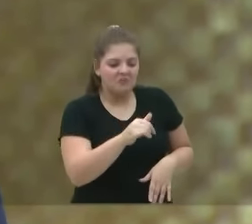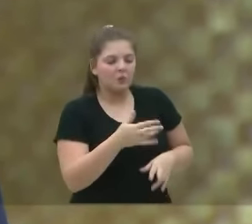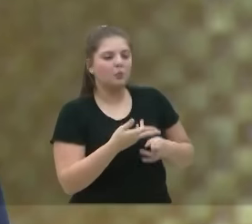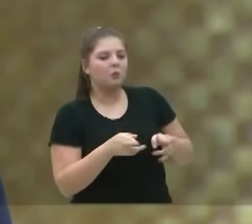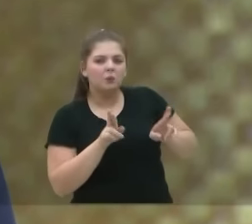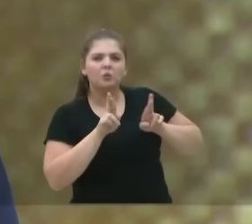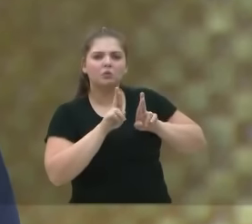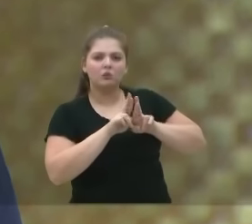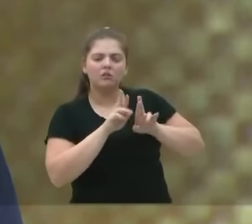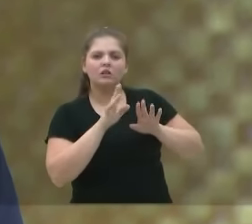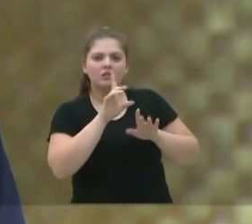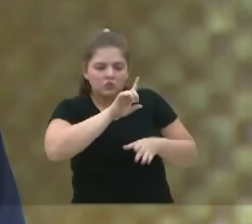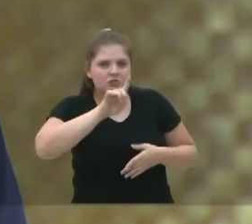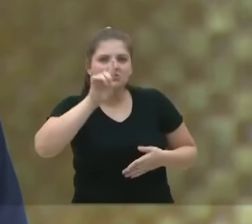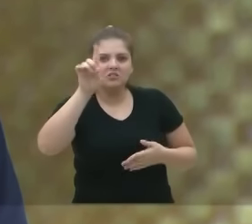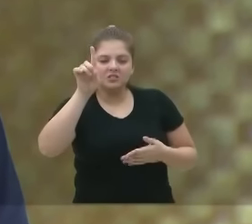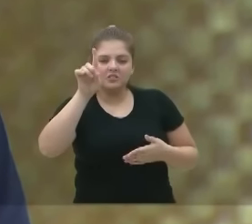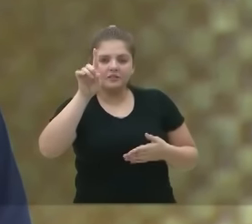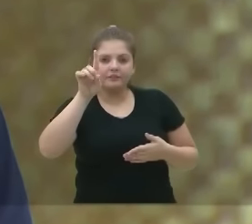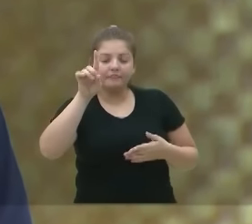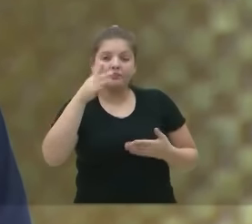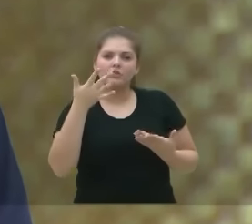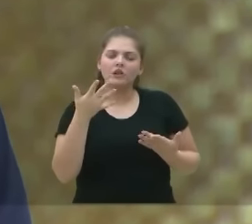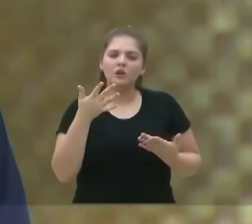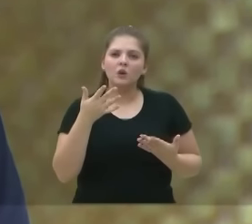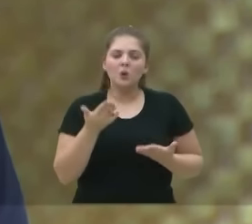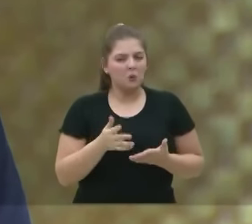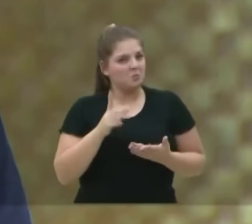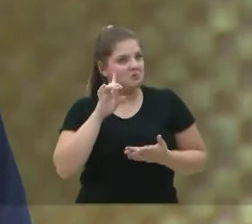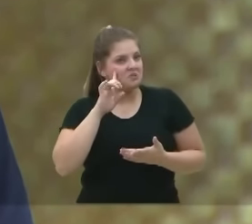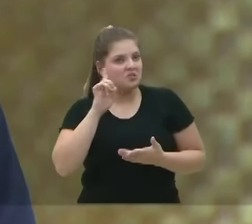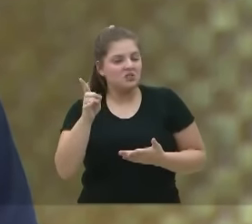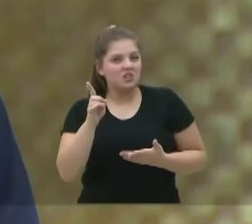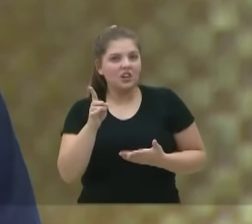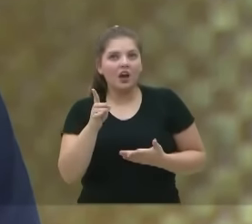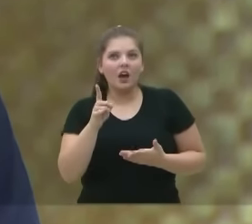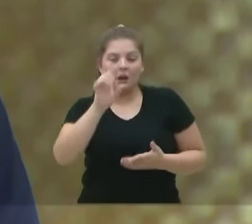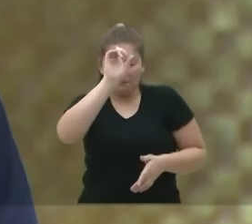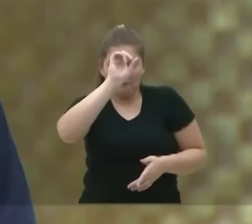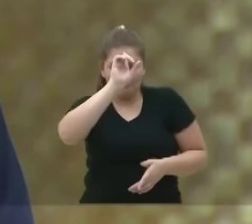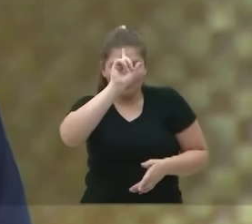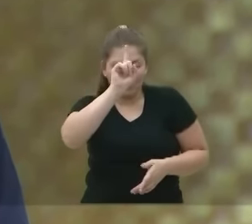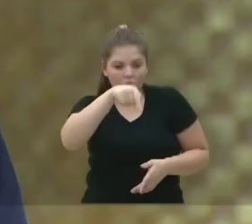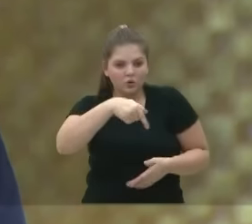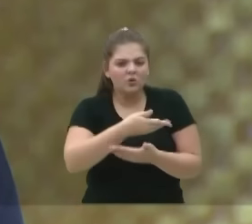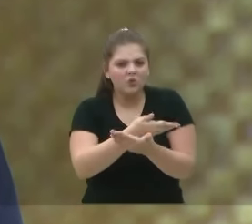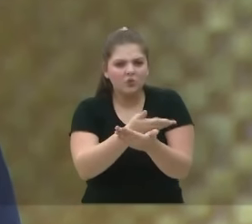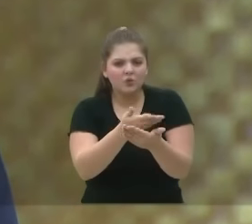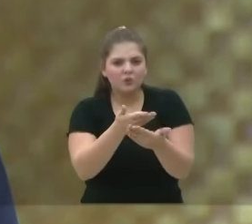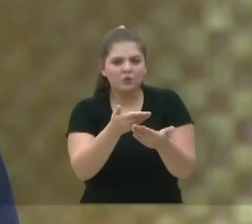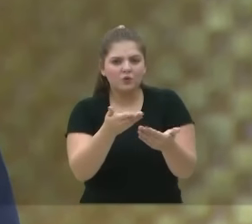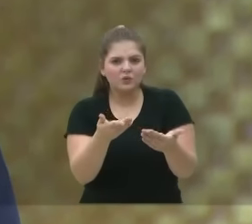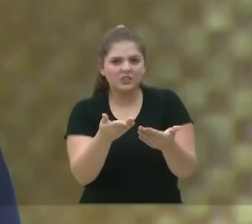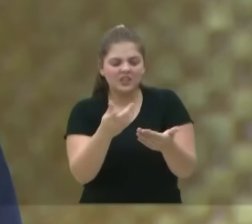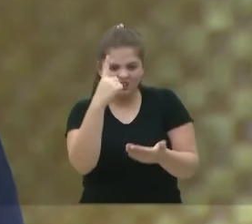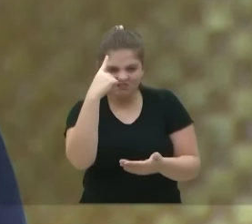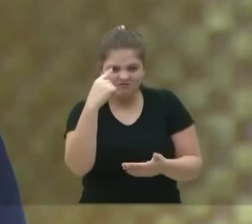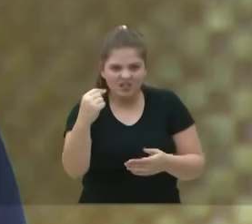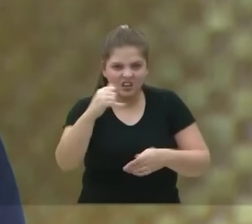Deus. Durante uma refeição, deu-lhes esta ordem: não vos afasteis de